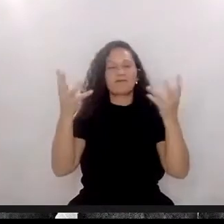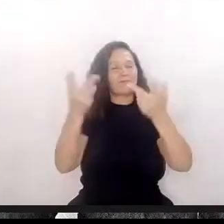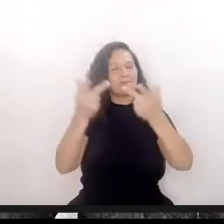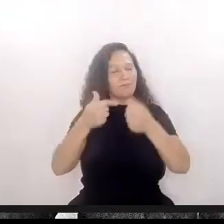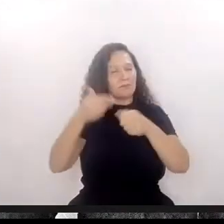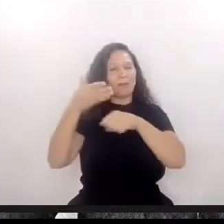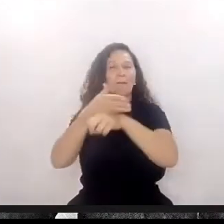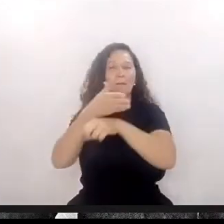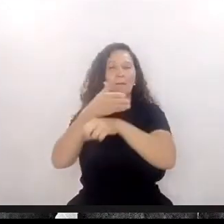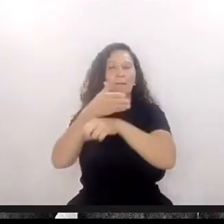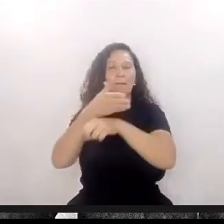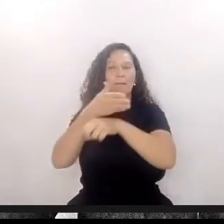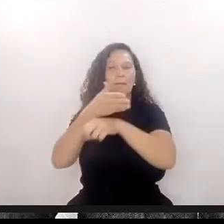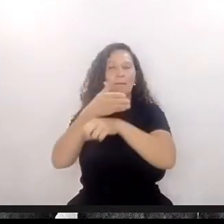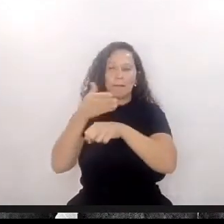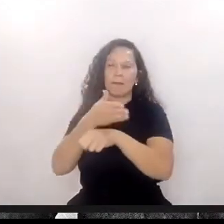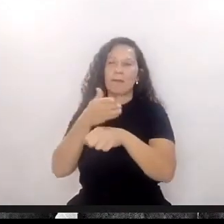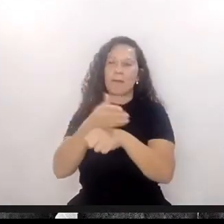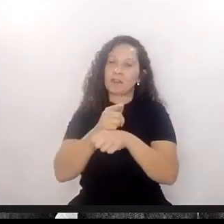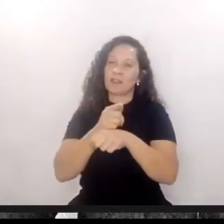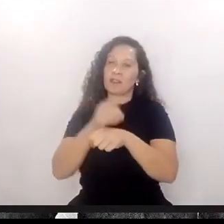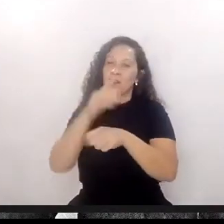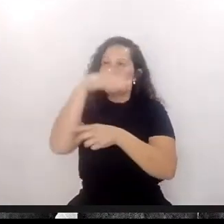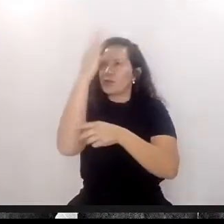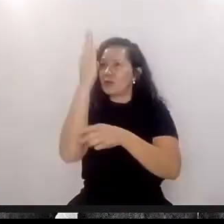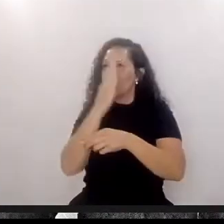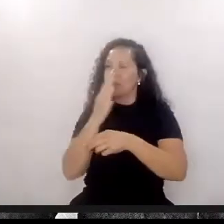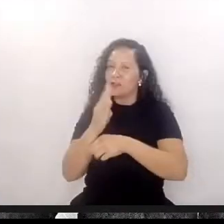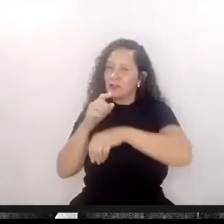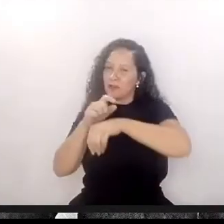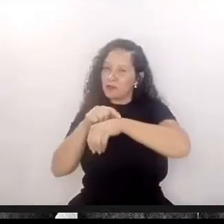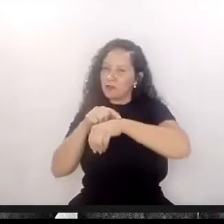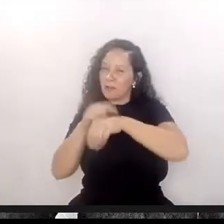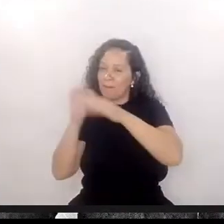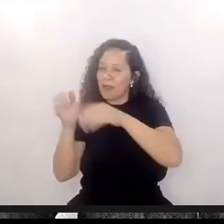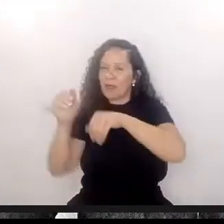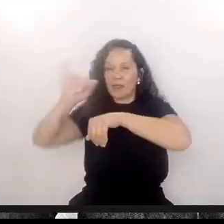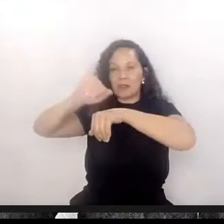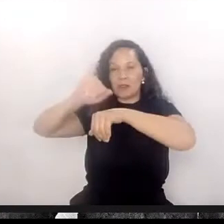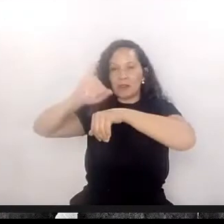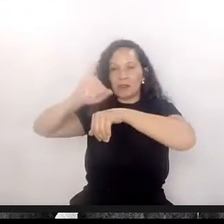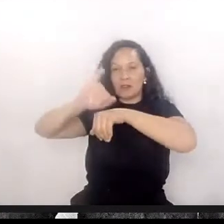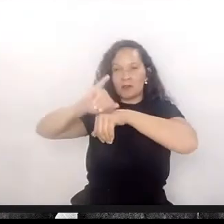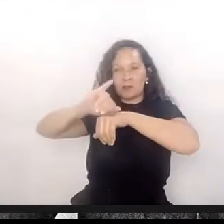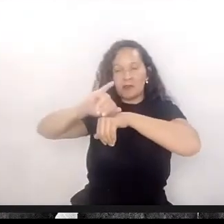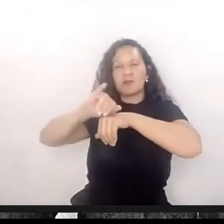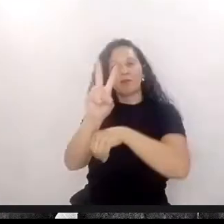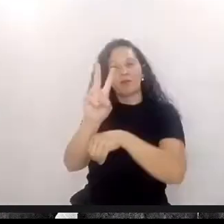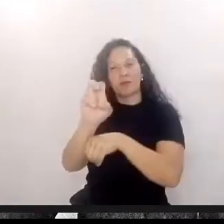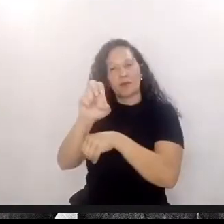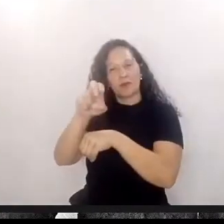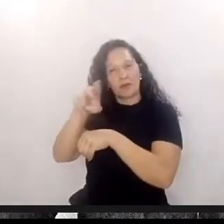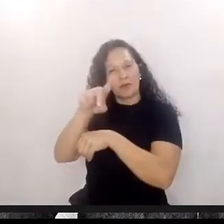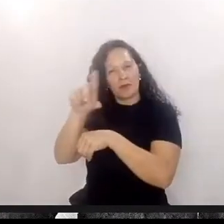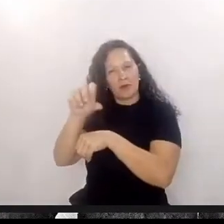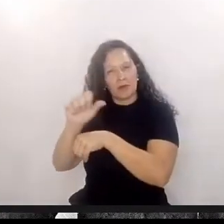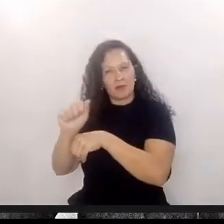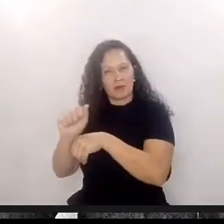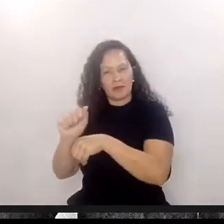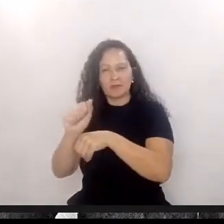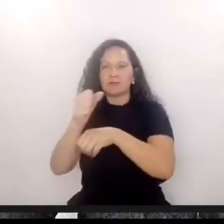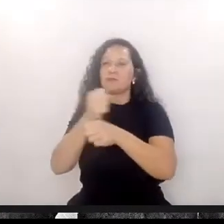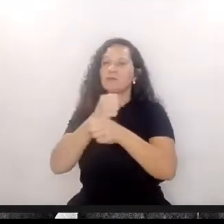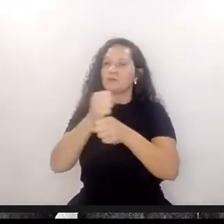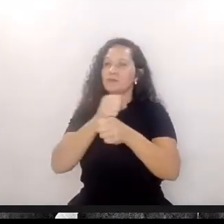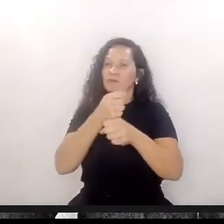do Brasil na exposição de Veneza em 2018. Então, muito obrigada, Gabriel. Seja